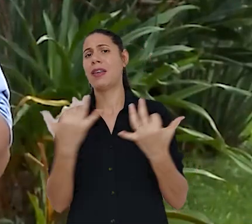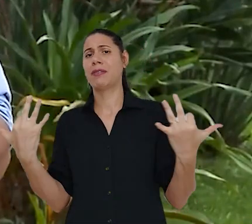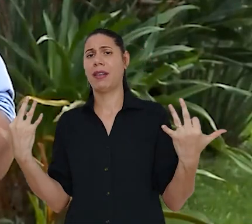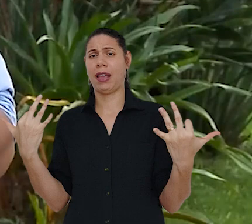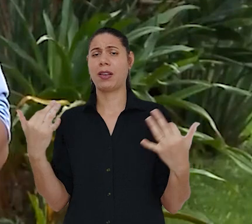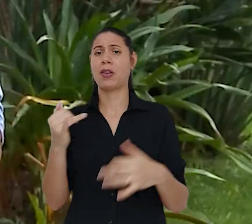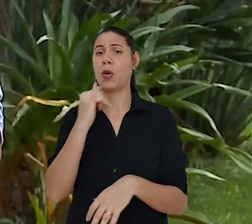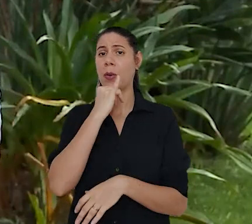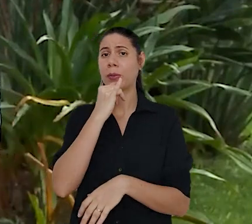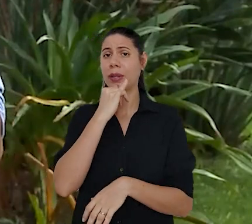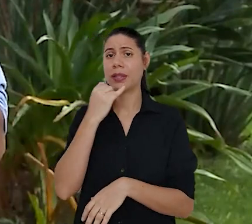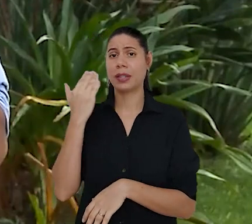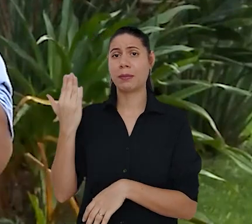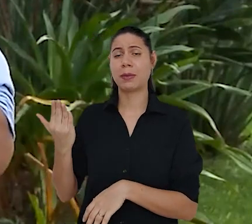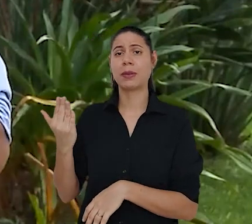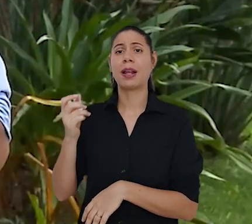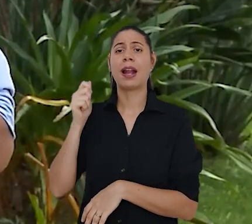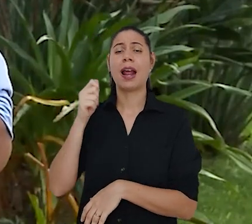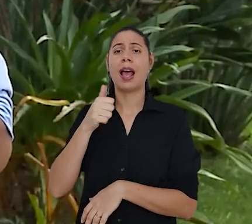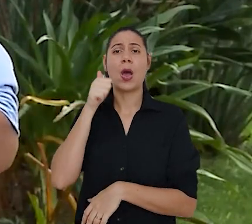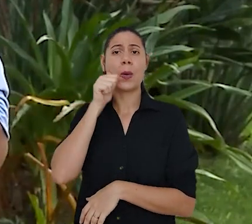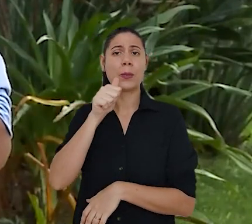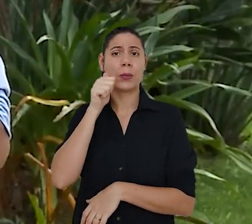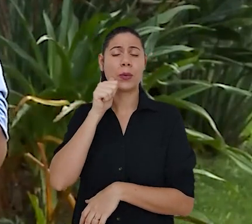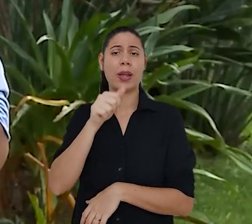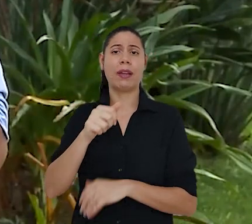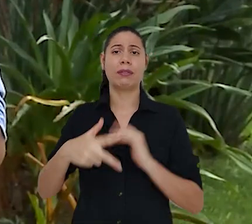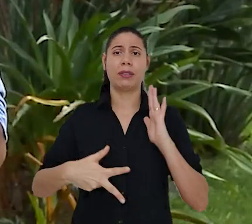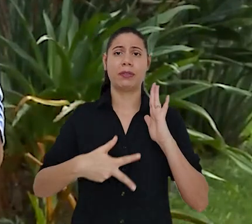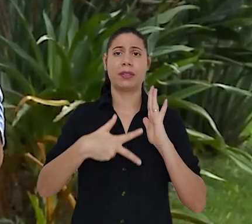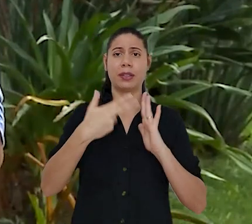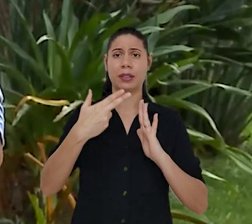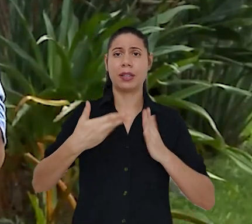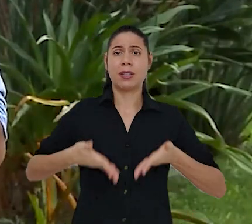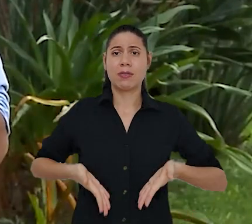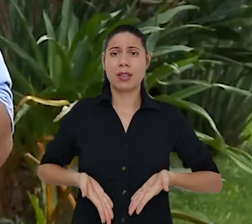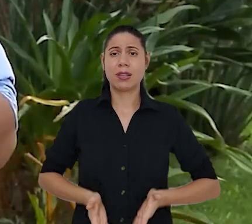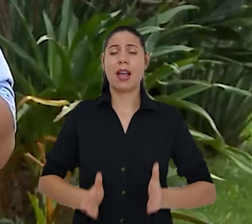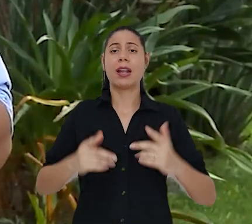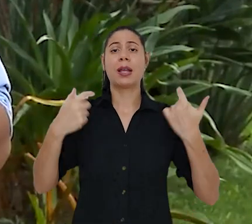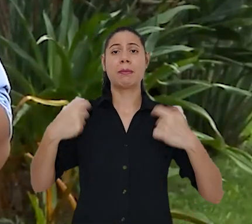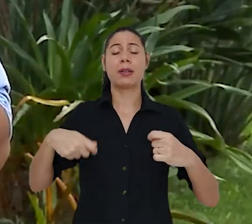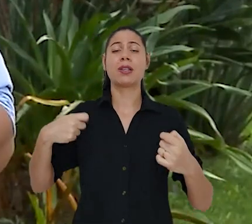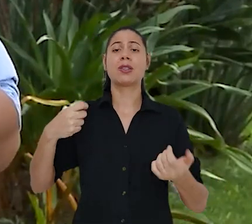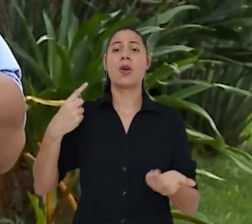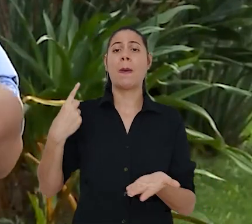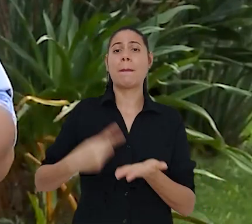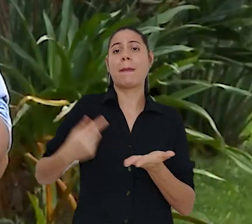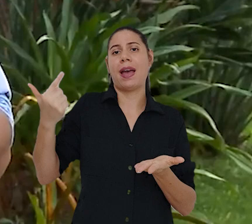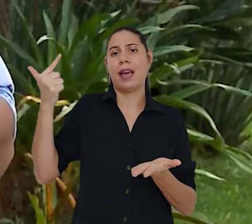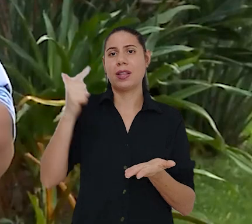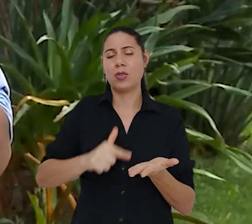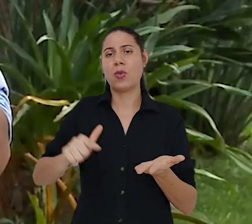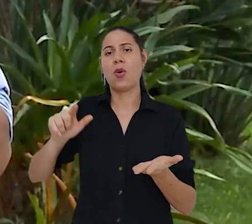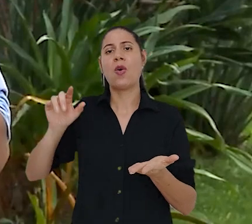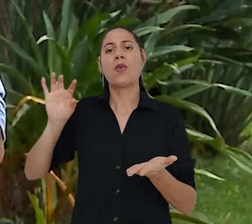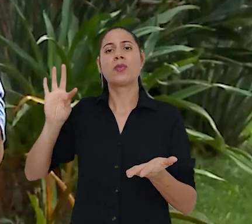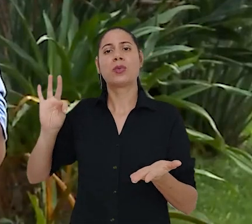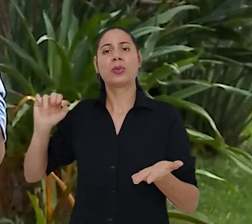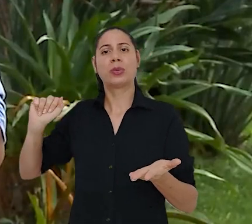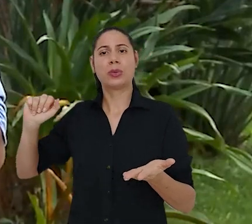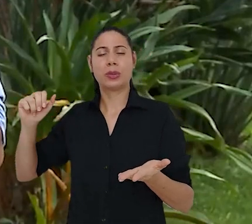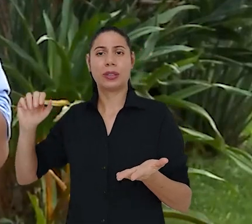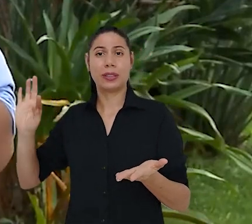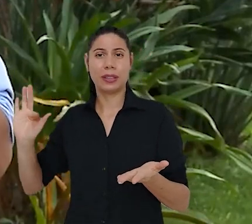são muitas as situações, como a da candidata em recuperação de parto cesariana, que teve direito à remarcação dos testes de